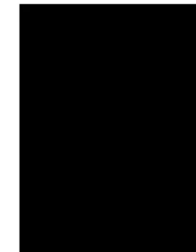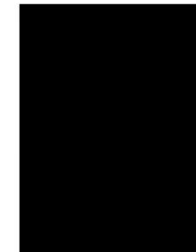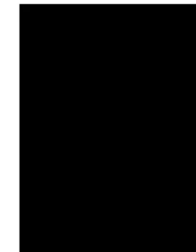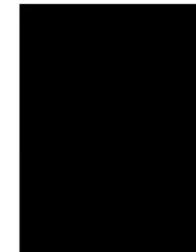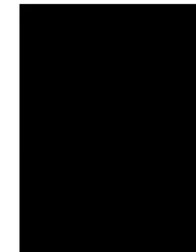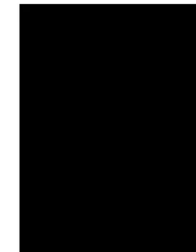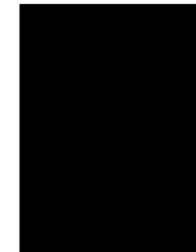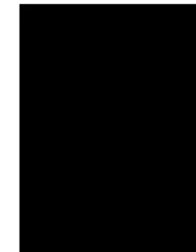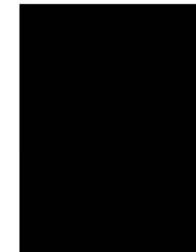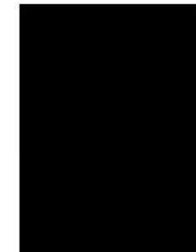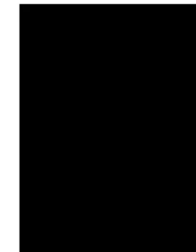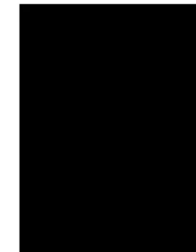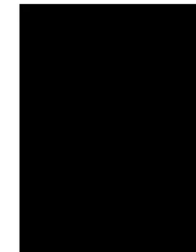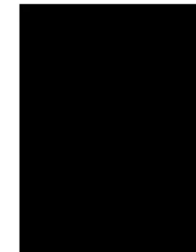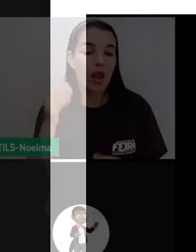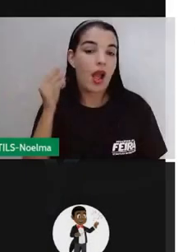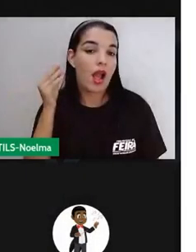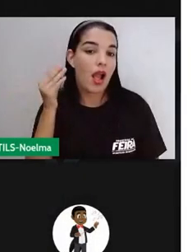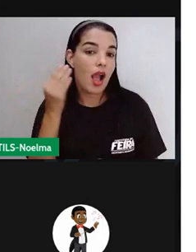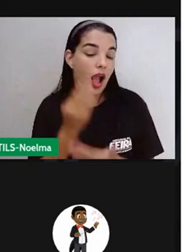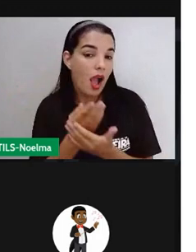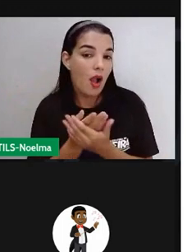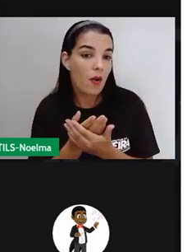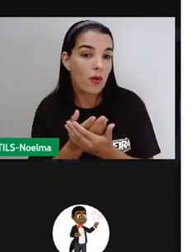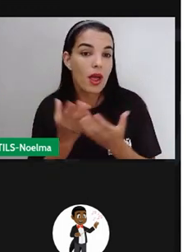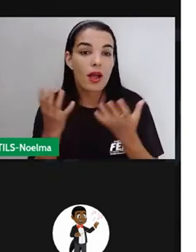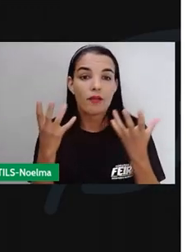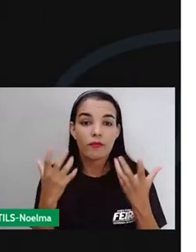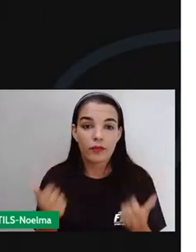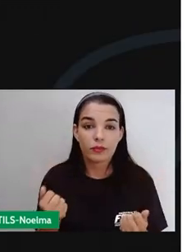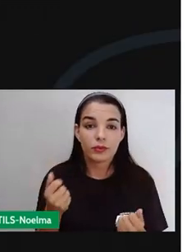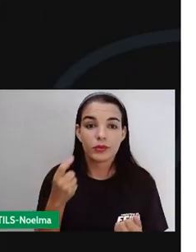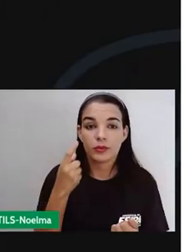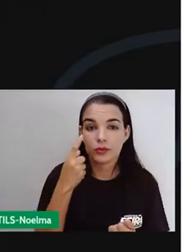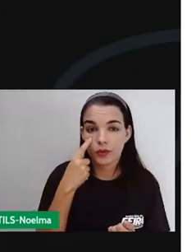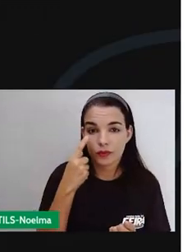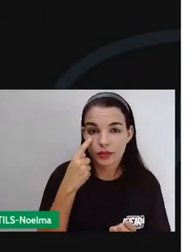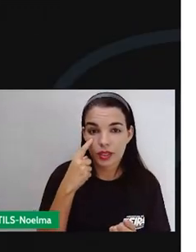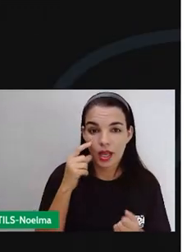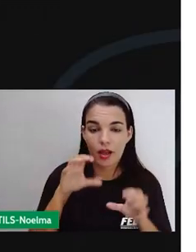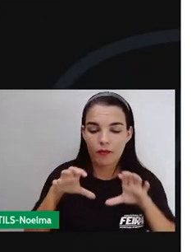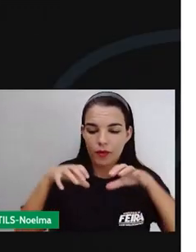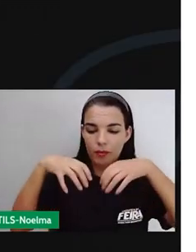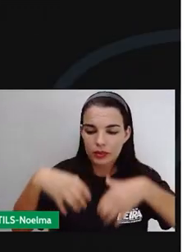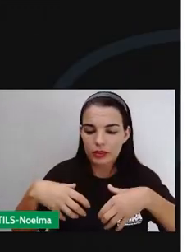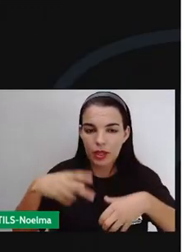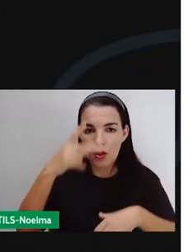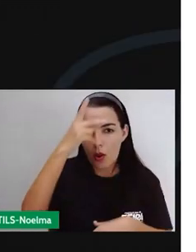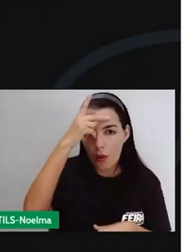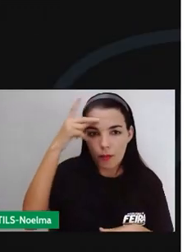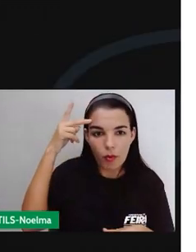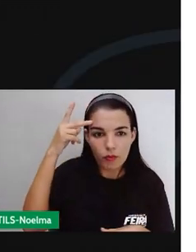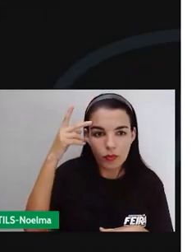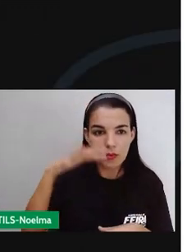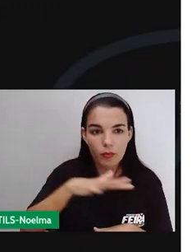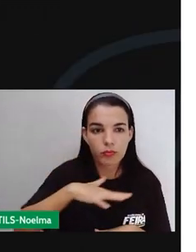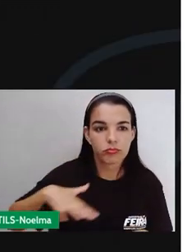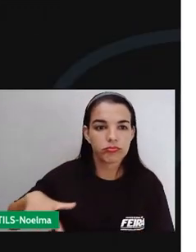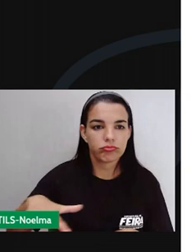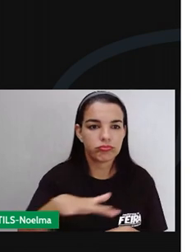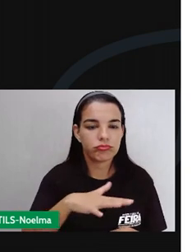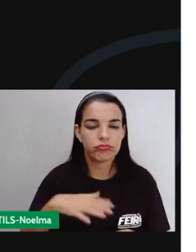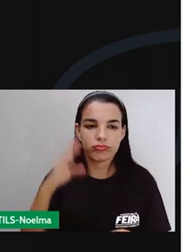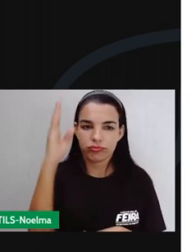E nessa aula nós vamos conversar sobre a formação do povo brasileiro. E para conversar sobre isso,